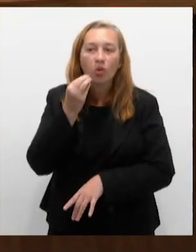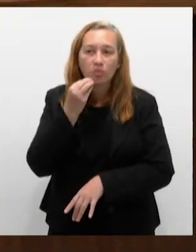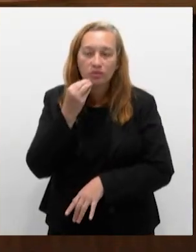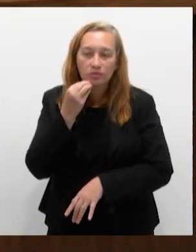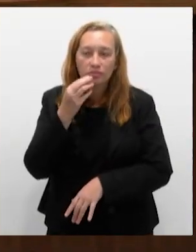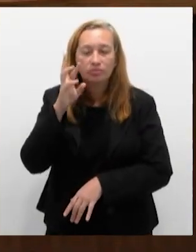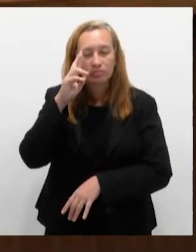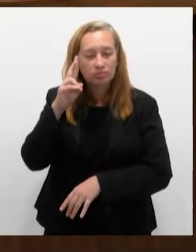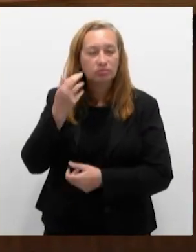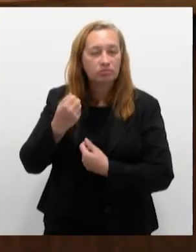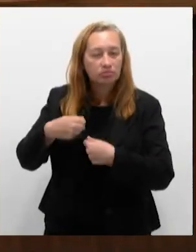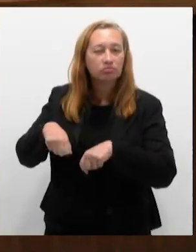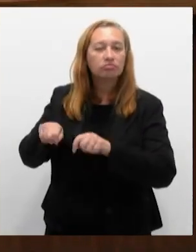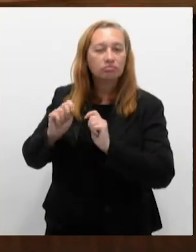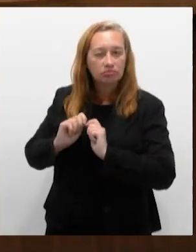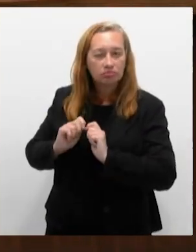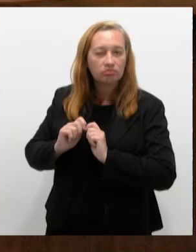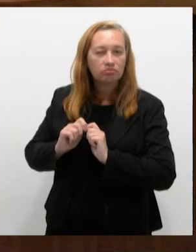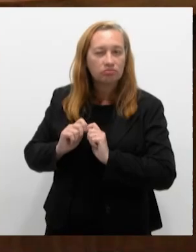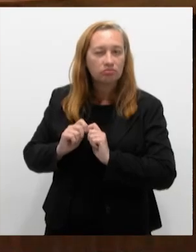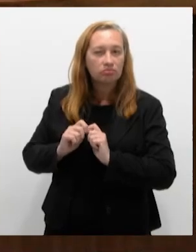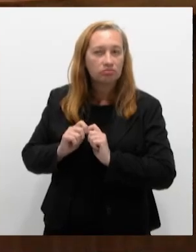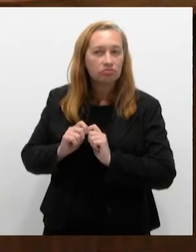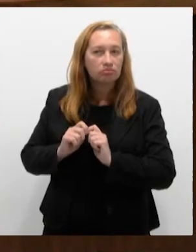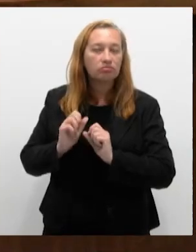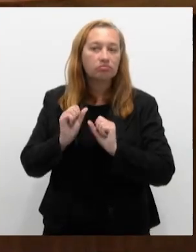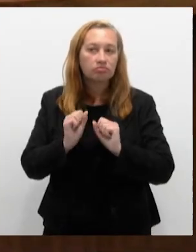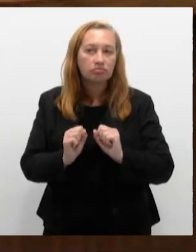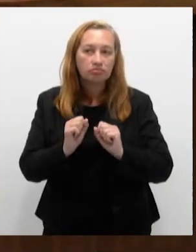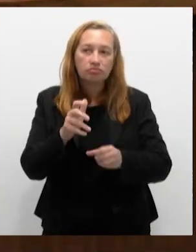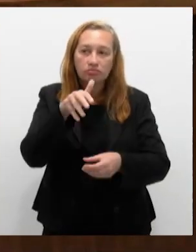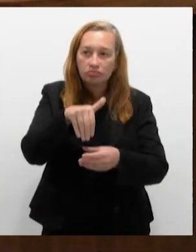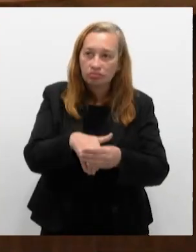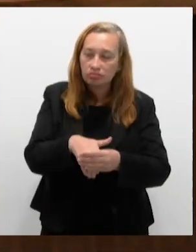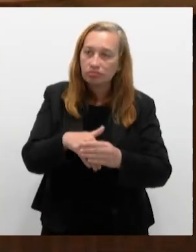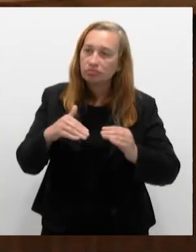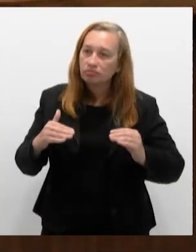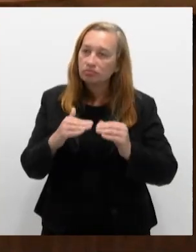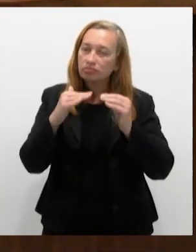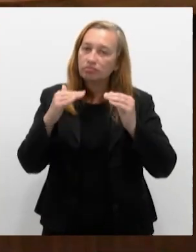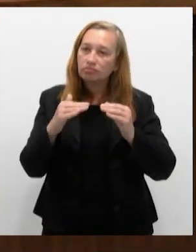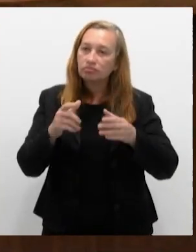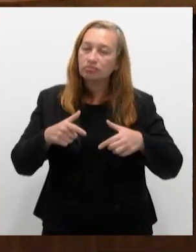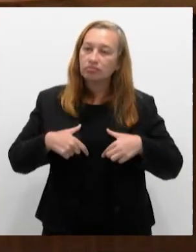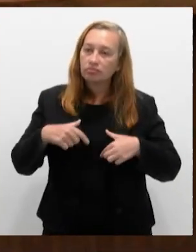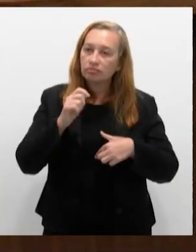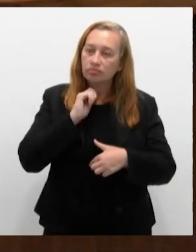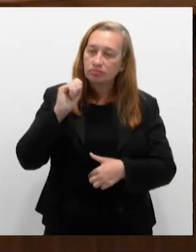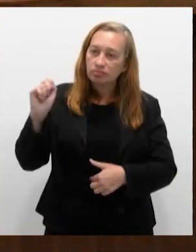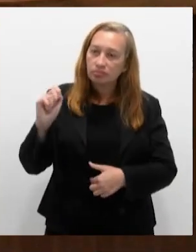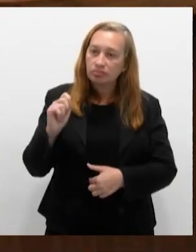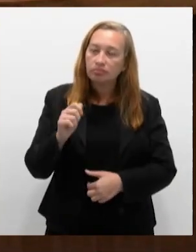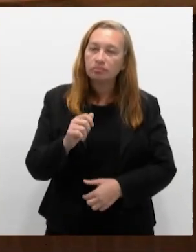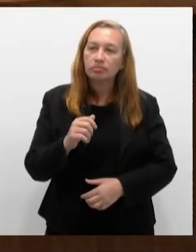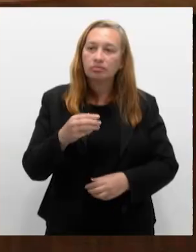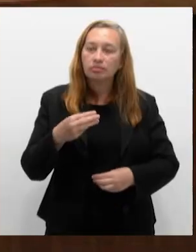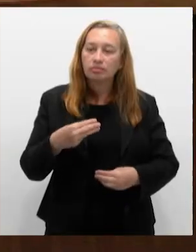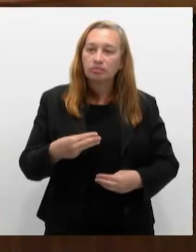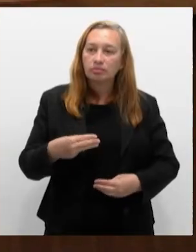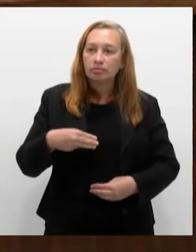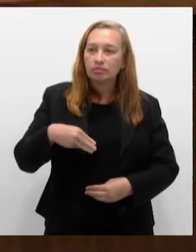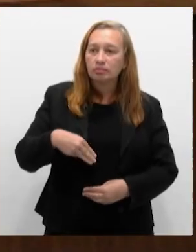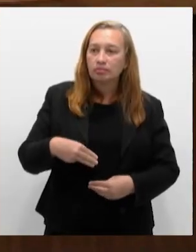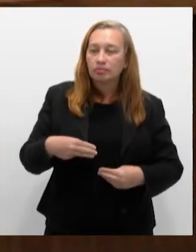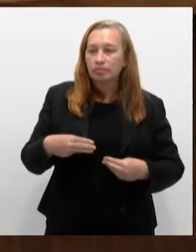que Vossa Excelência nos concede em podermos aqui votar favoravelmente para a medalha Tiradentes da ministra Maria Cláudia